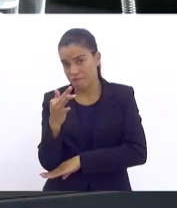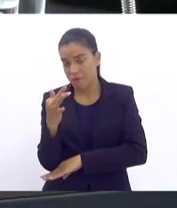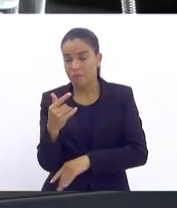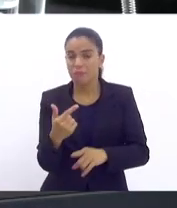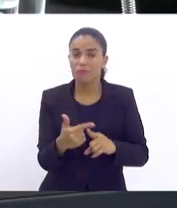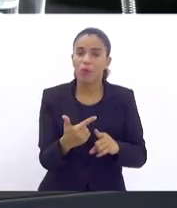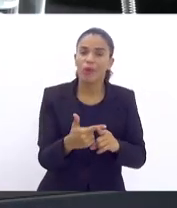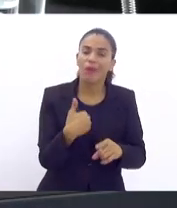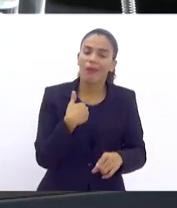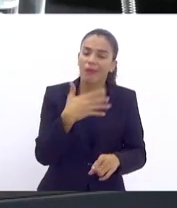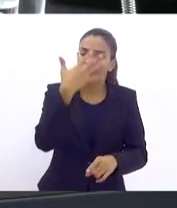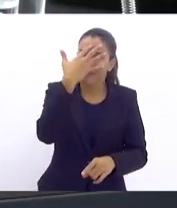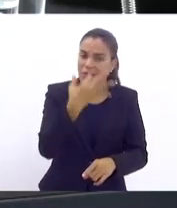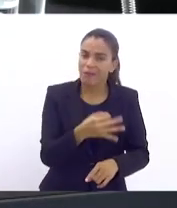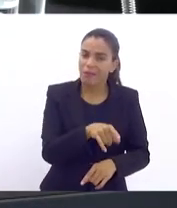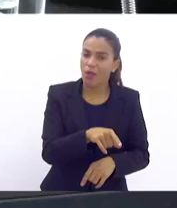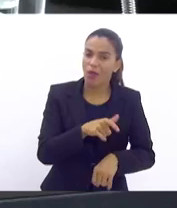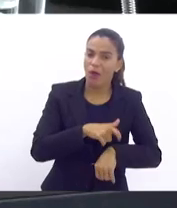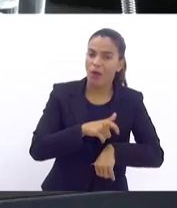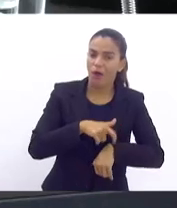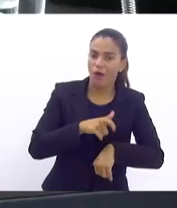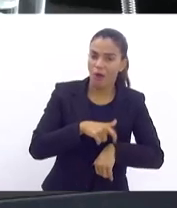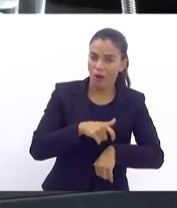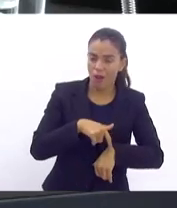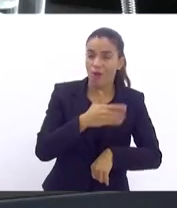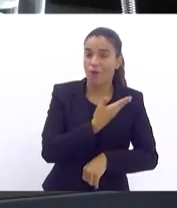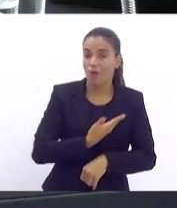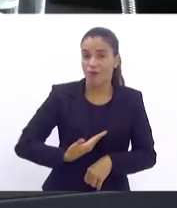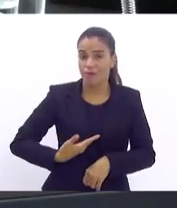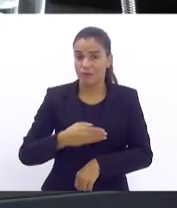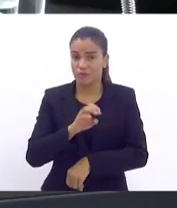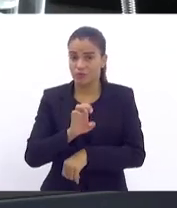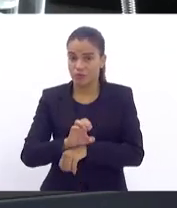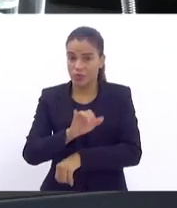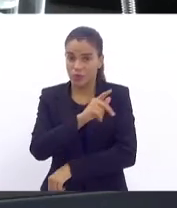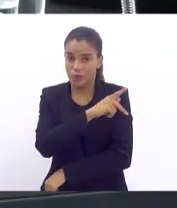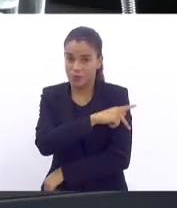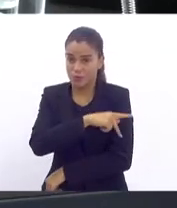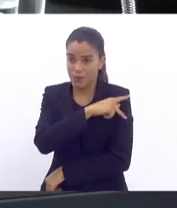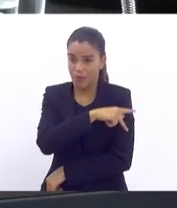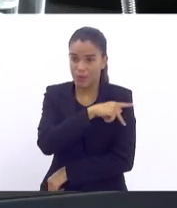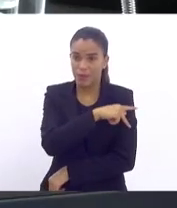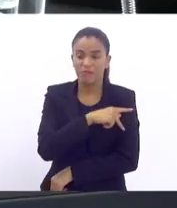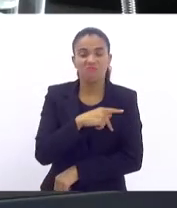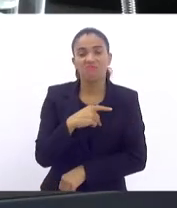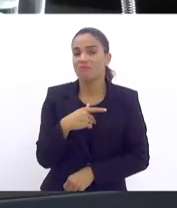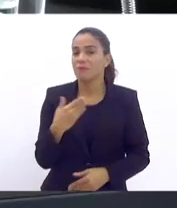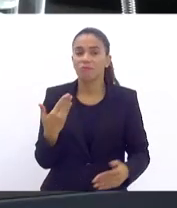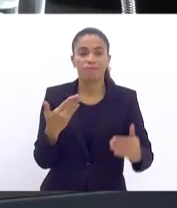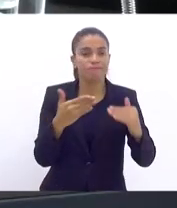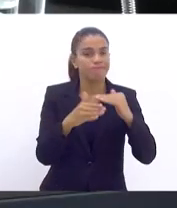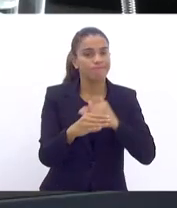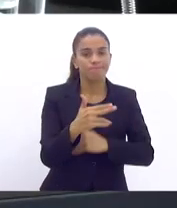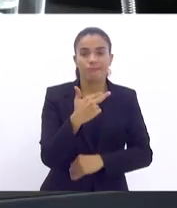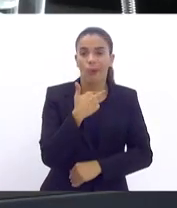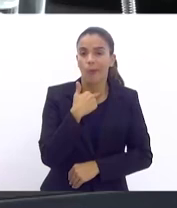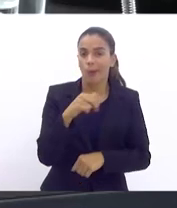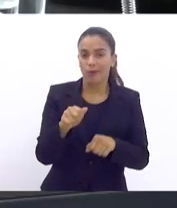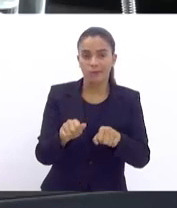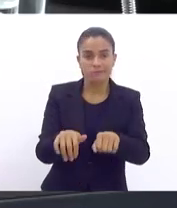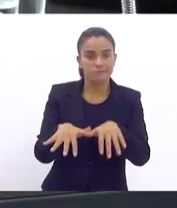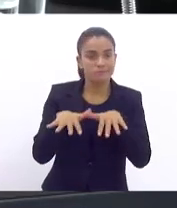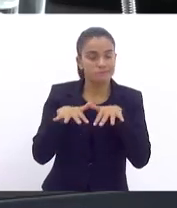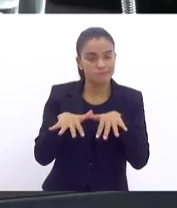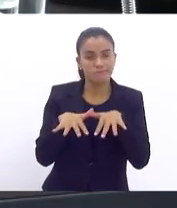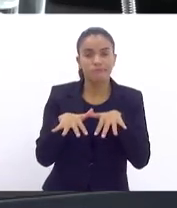entendeu naquela oportunidade o governador daquele estado e não poderia Assembleia Legislativa